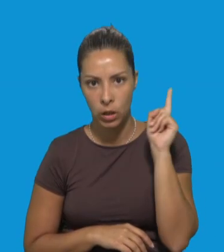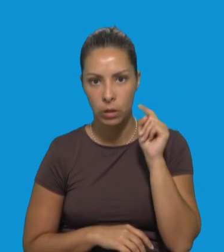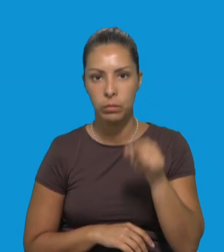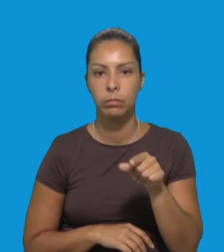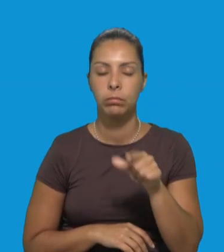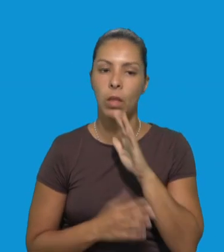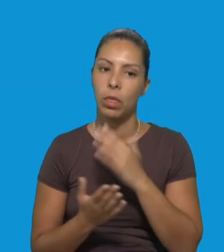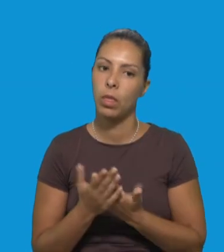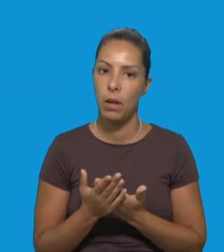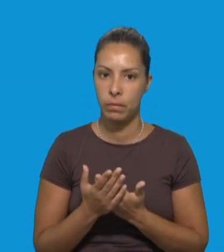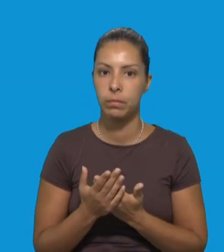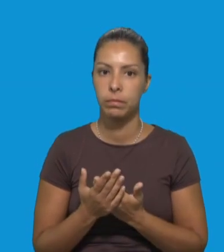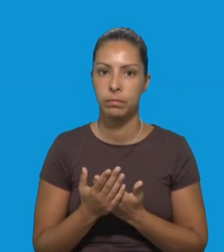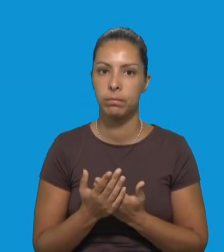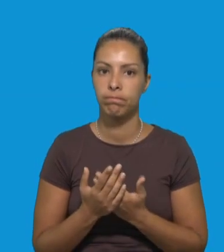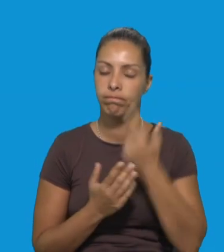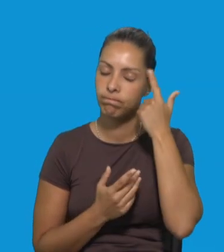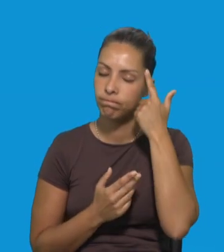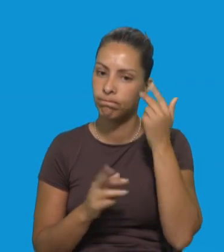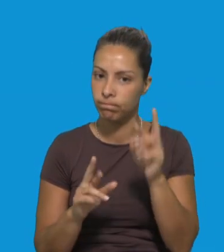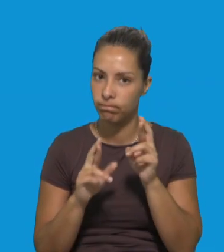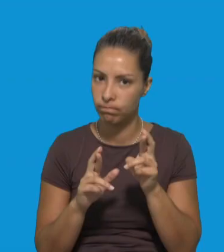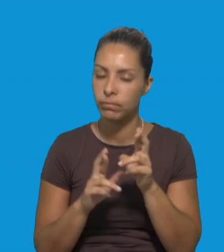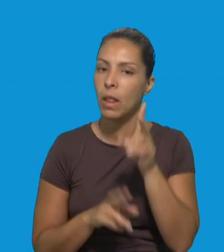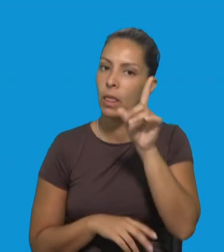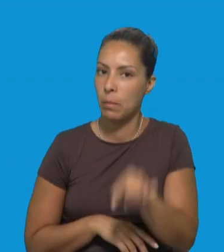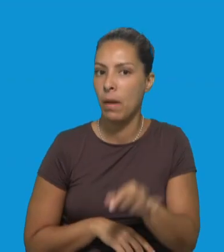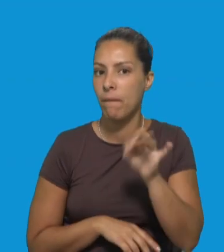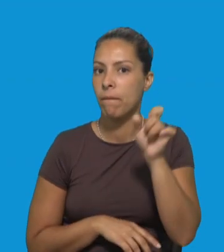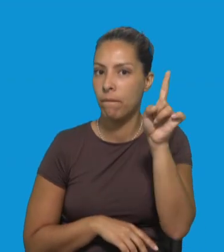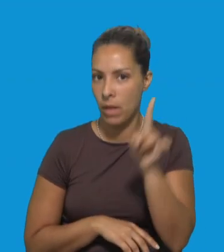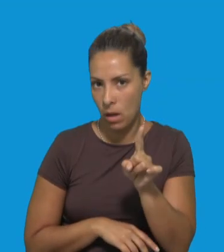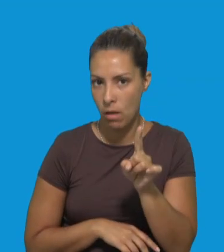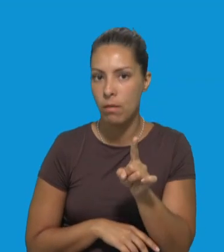fundamentar a nossa esperança também na fé, porque de facto